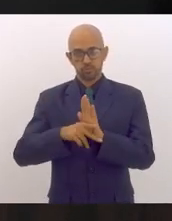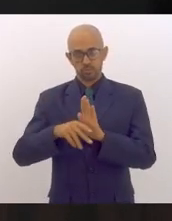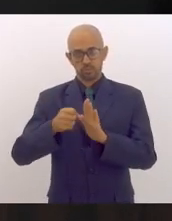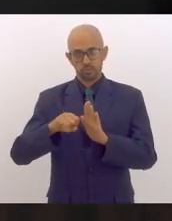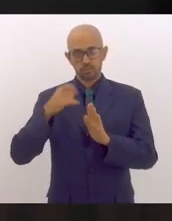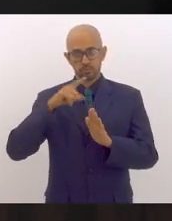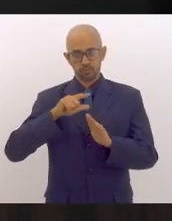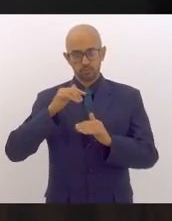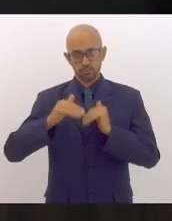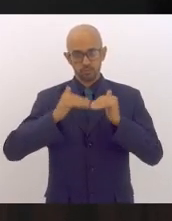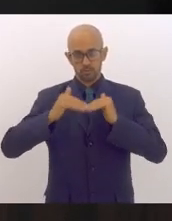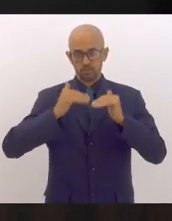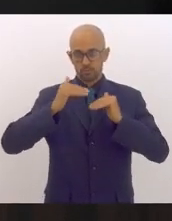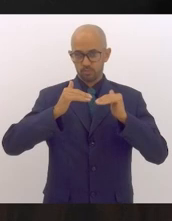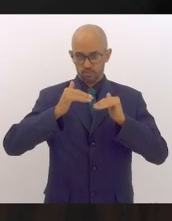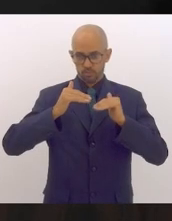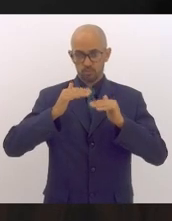enquanto eles